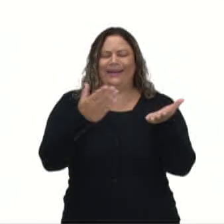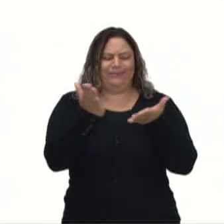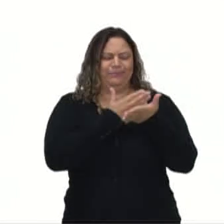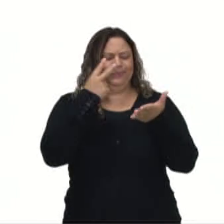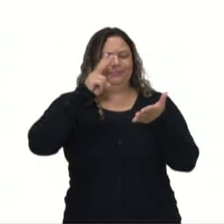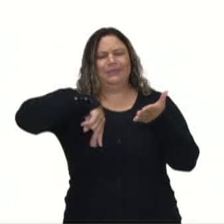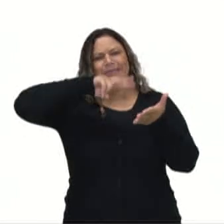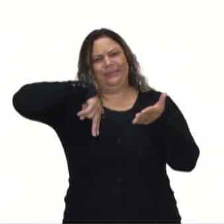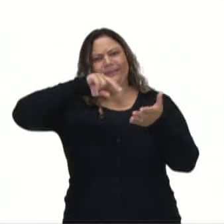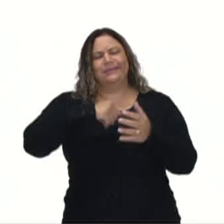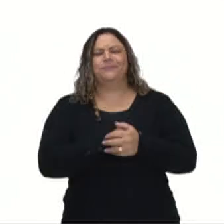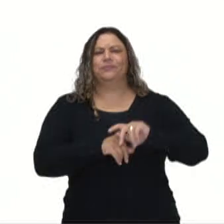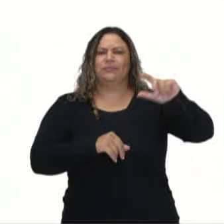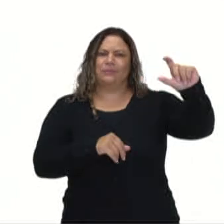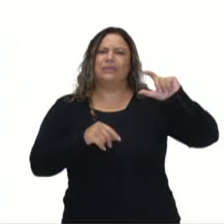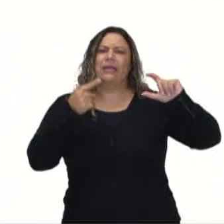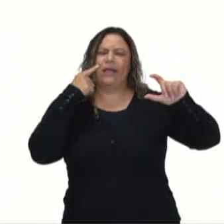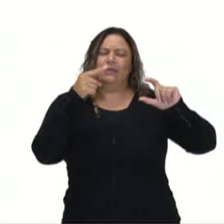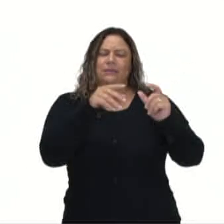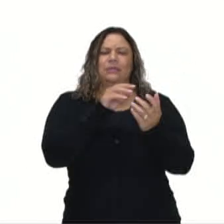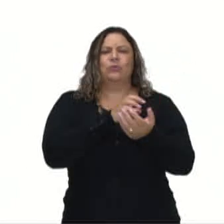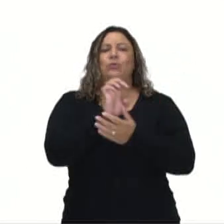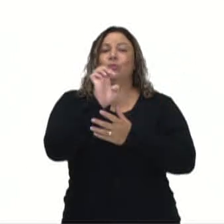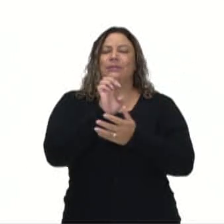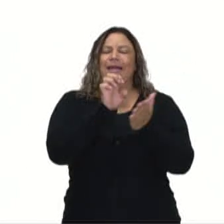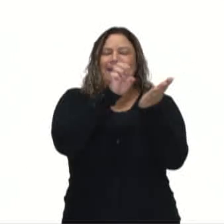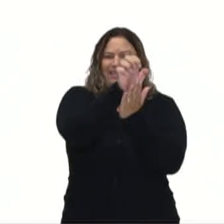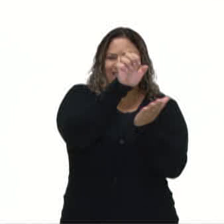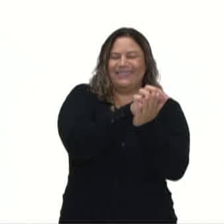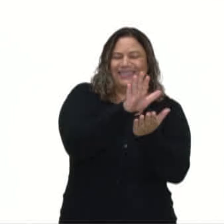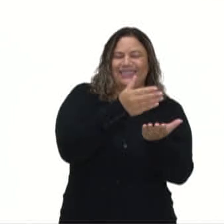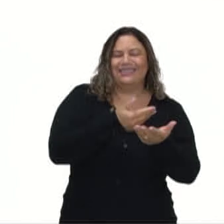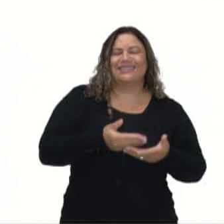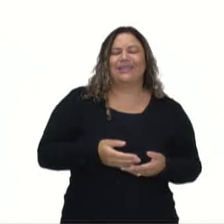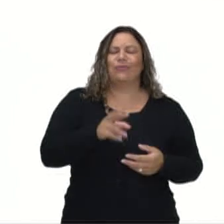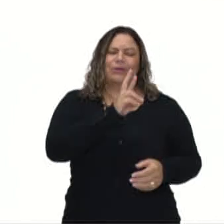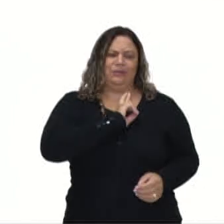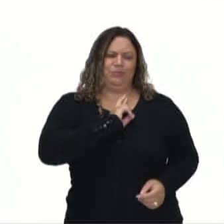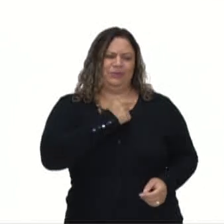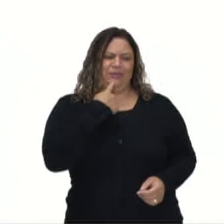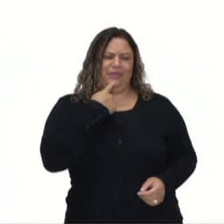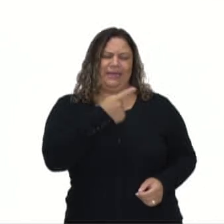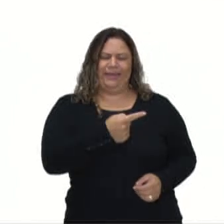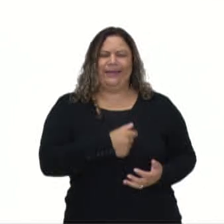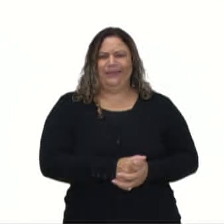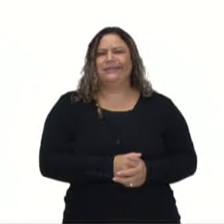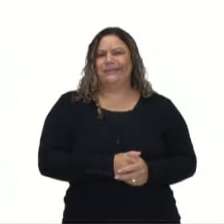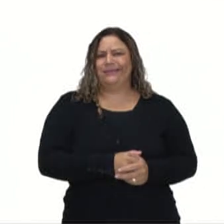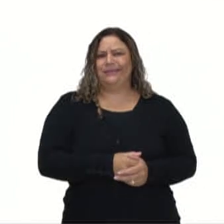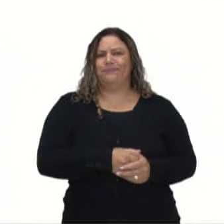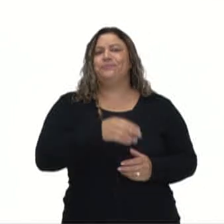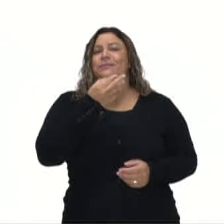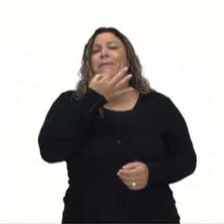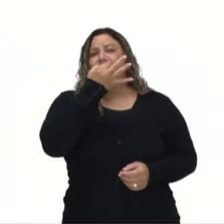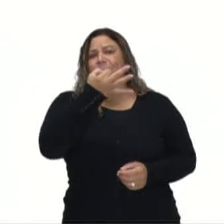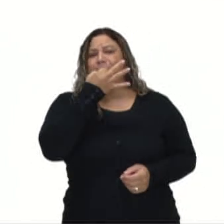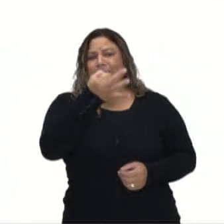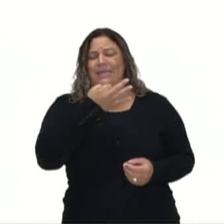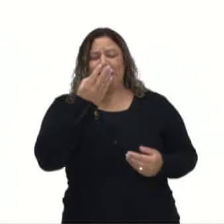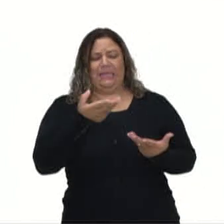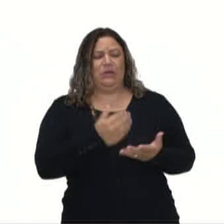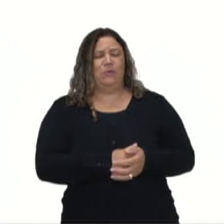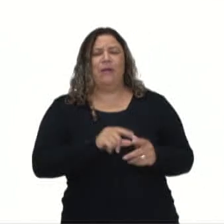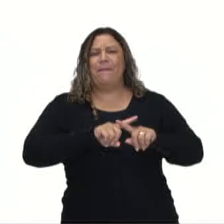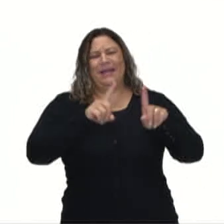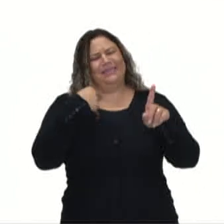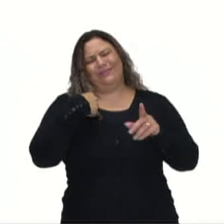da segunda edição responderia à minha crítica. Tanto bastou para que eu não escrevesse nada sobre o